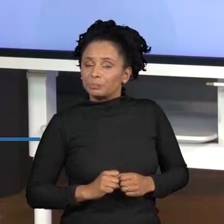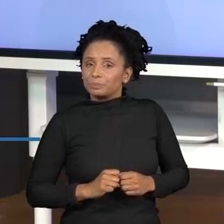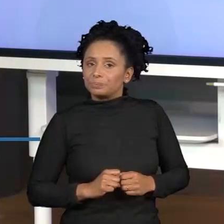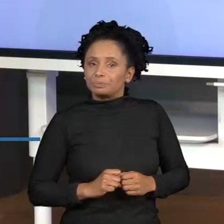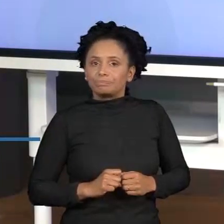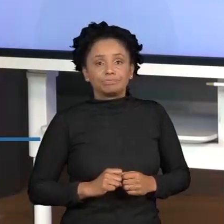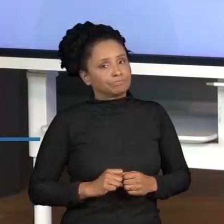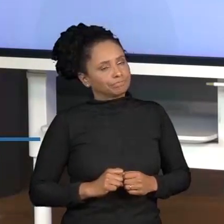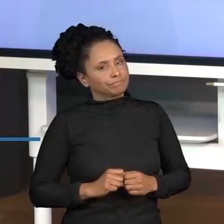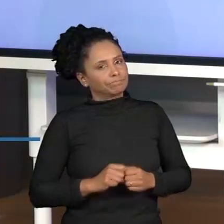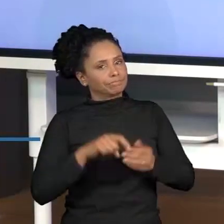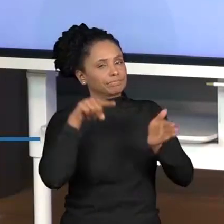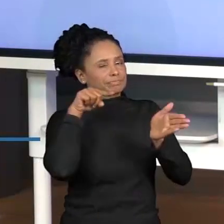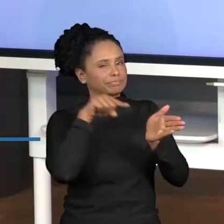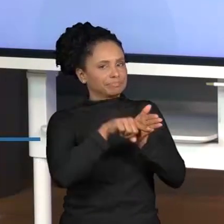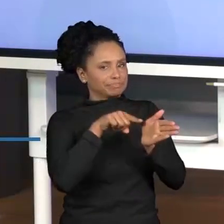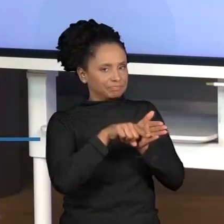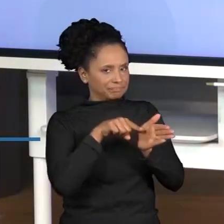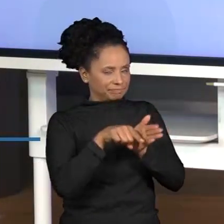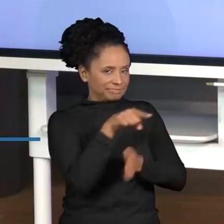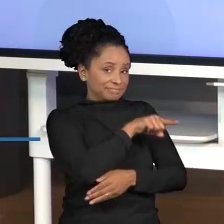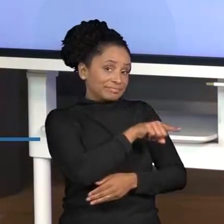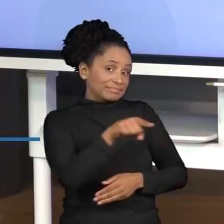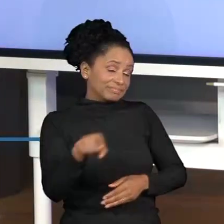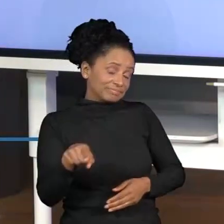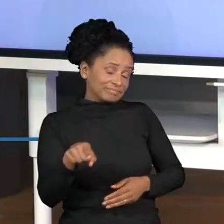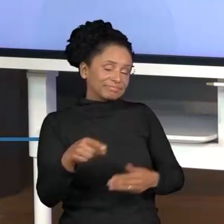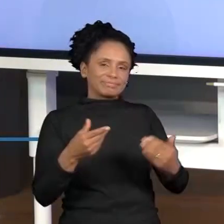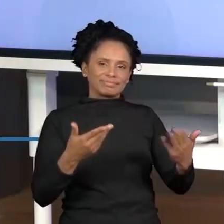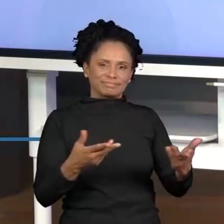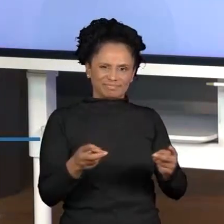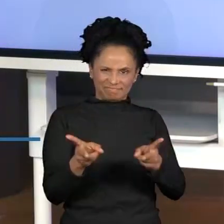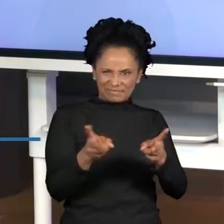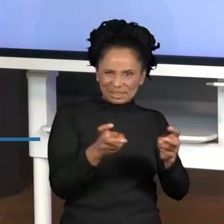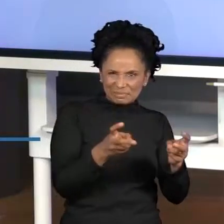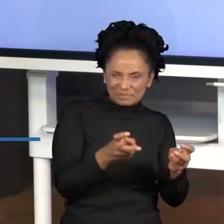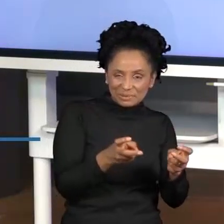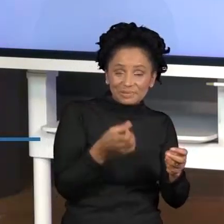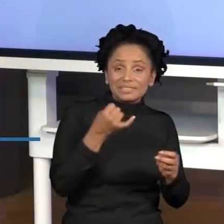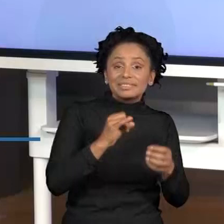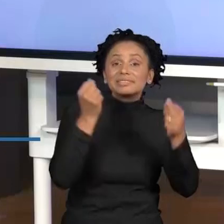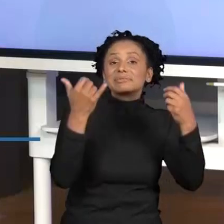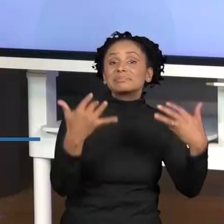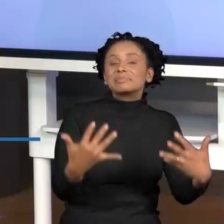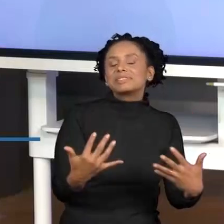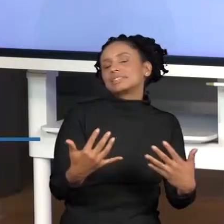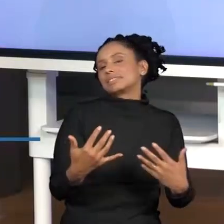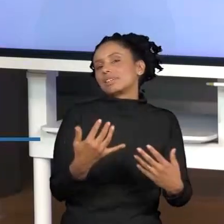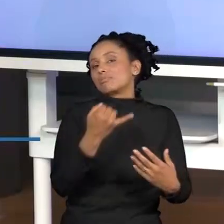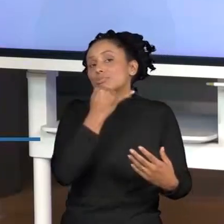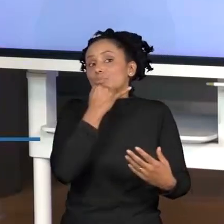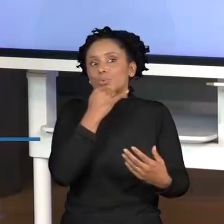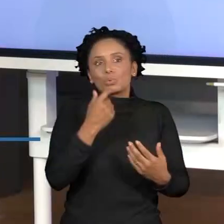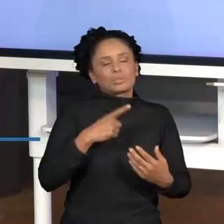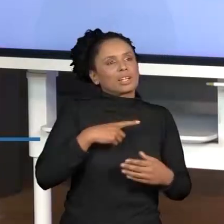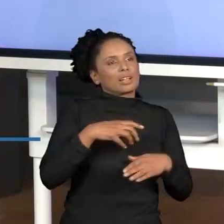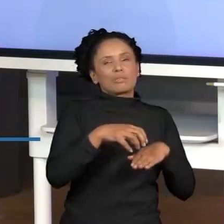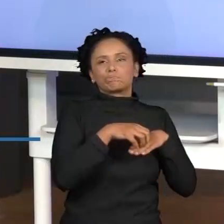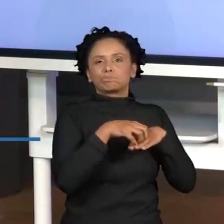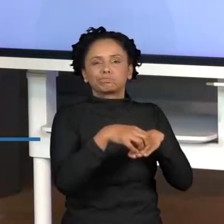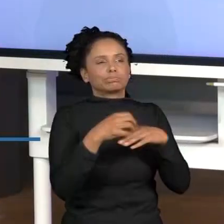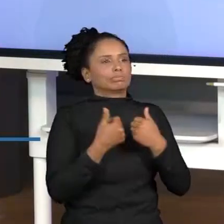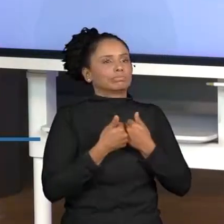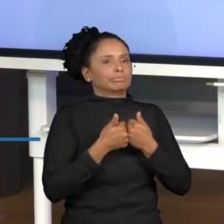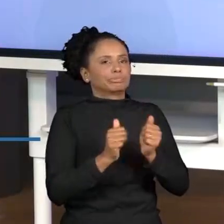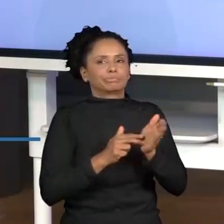Então, são algumas perguntas que eu vou deixar aqui para vocês. E eu acho que vocês já perceberam, hein? Quando eu estou falando aí sobre transporte de